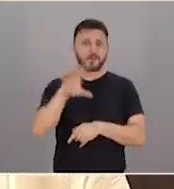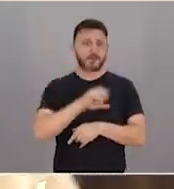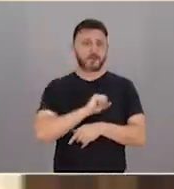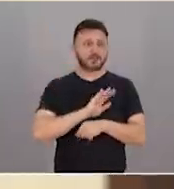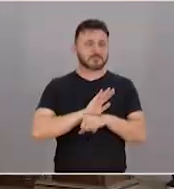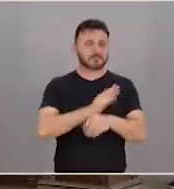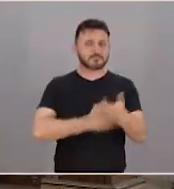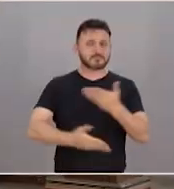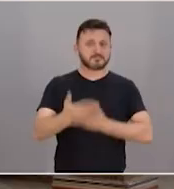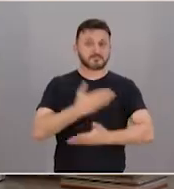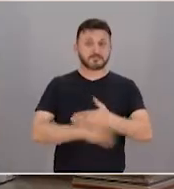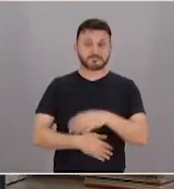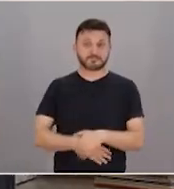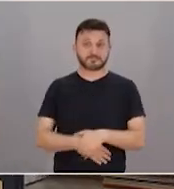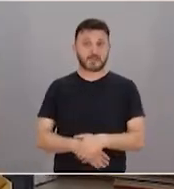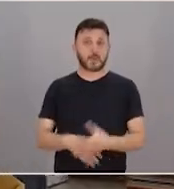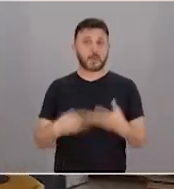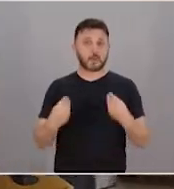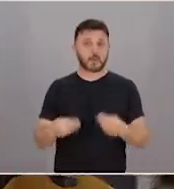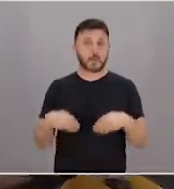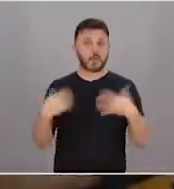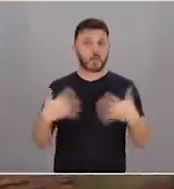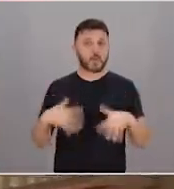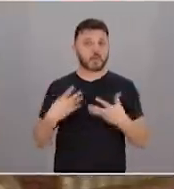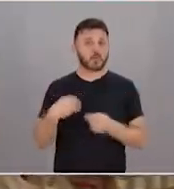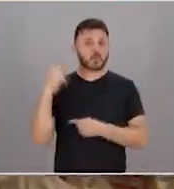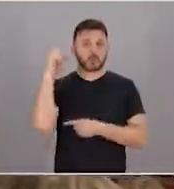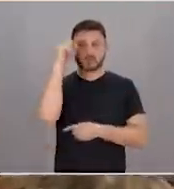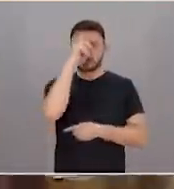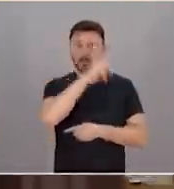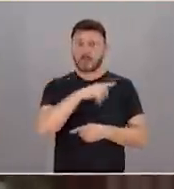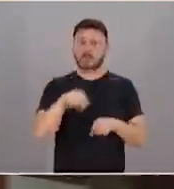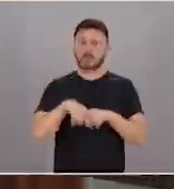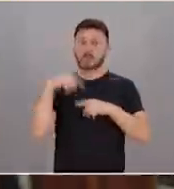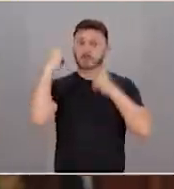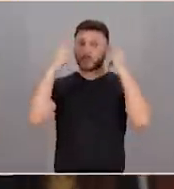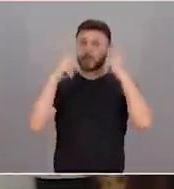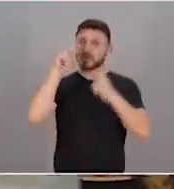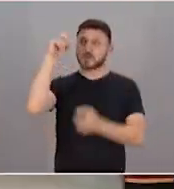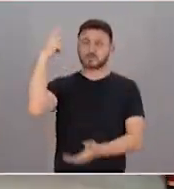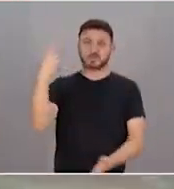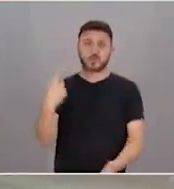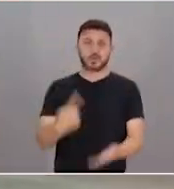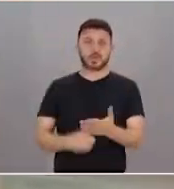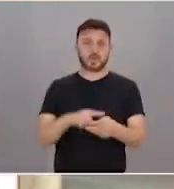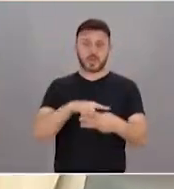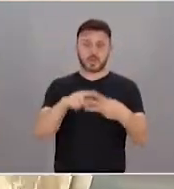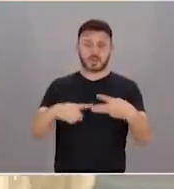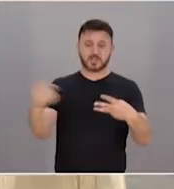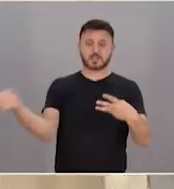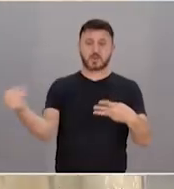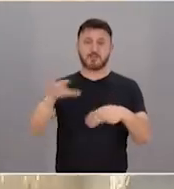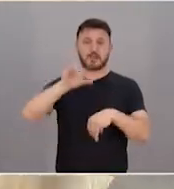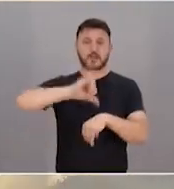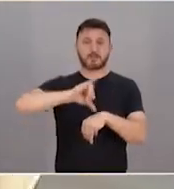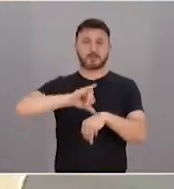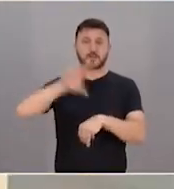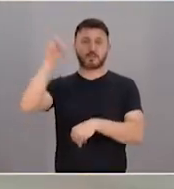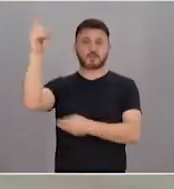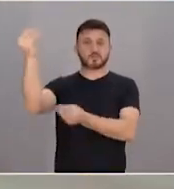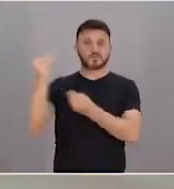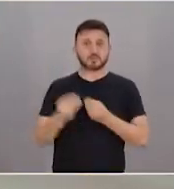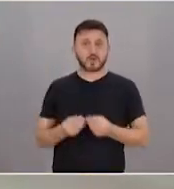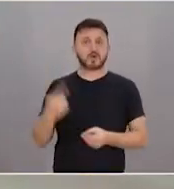No meio de tanta turbulência, Deus confirmando 3 capitais que Deus nos deu,